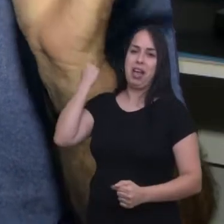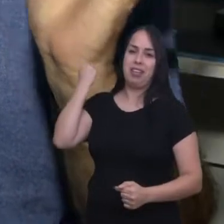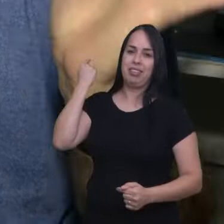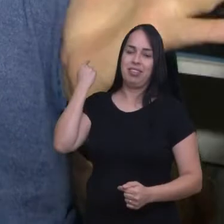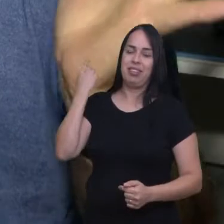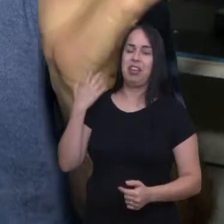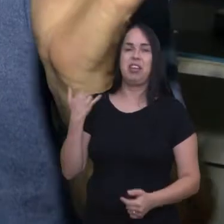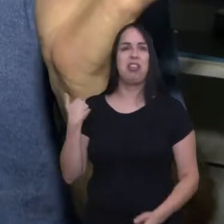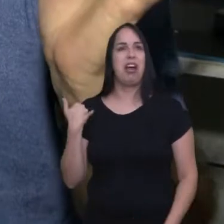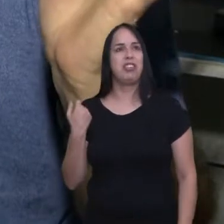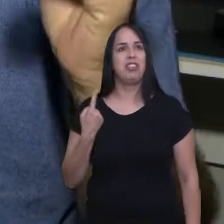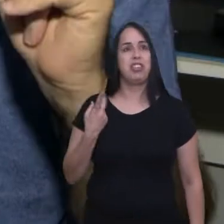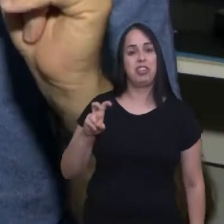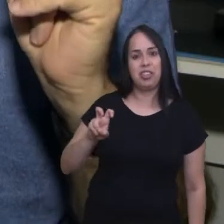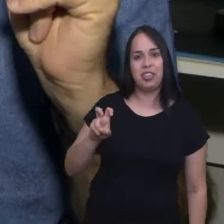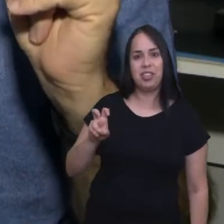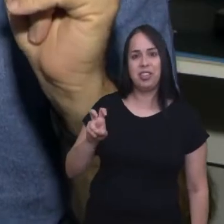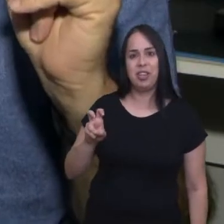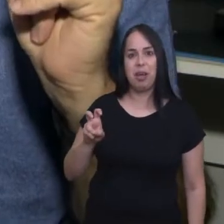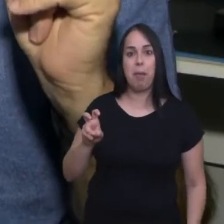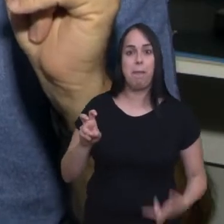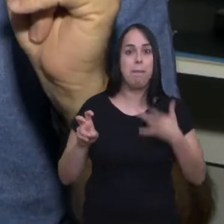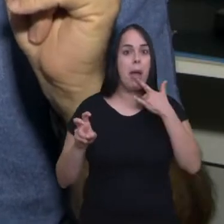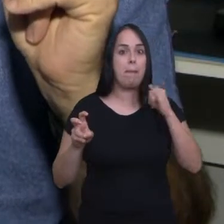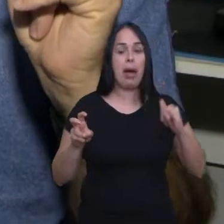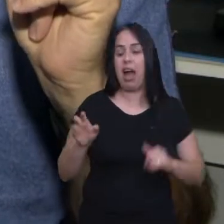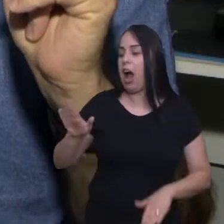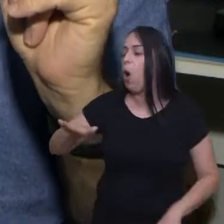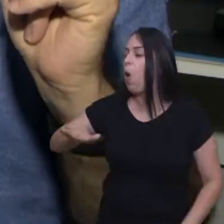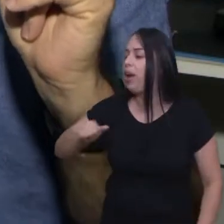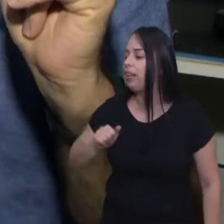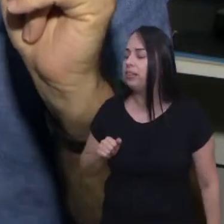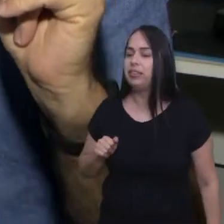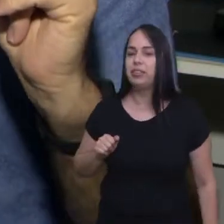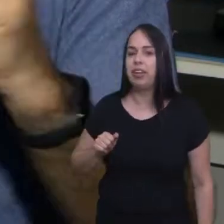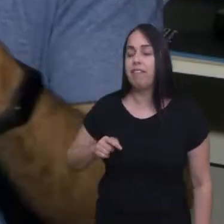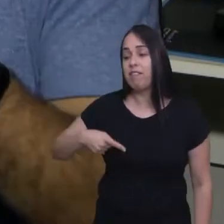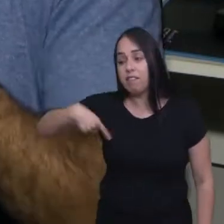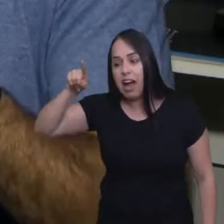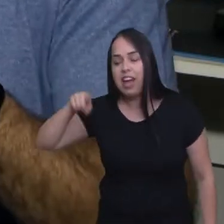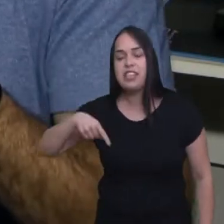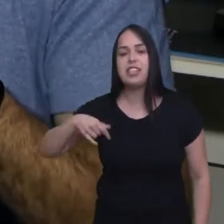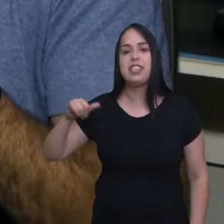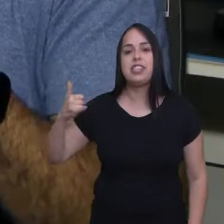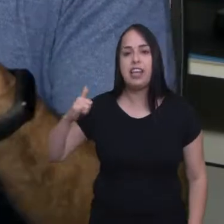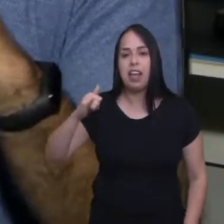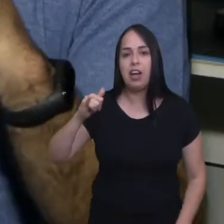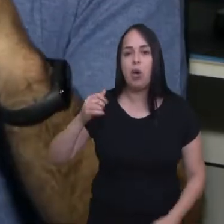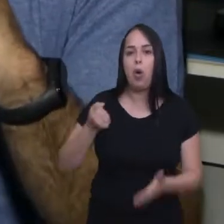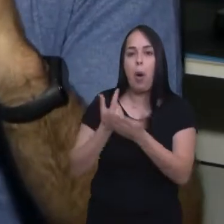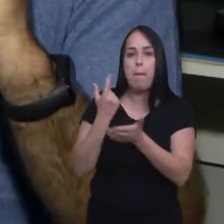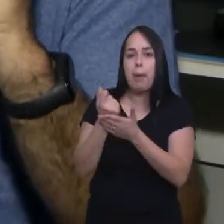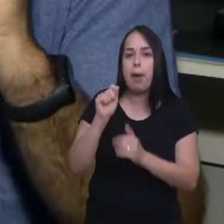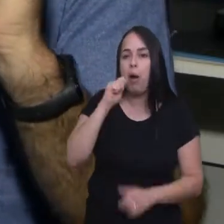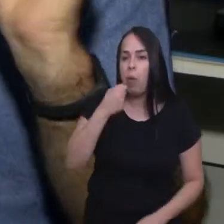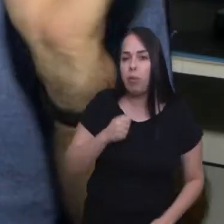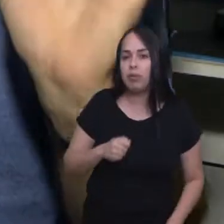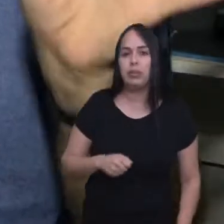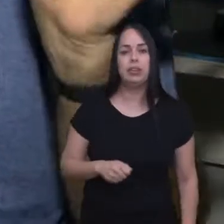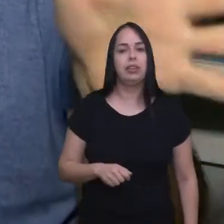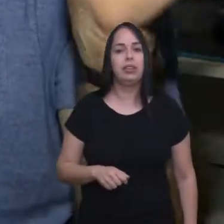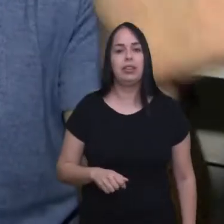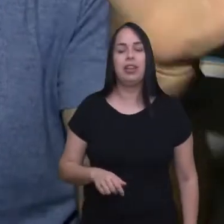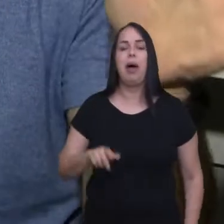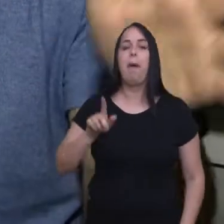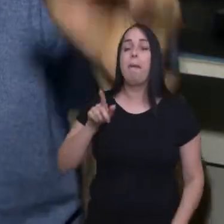tinha meus 15, 16 anos, meu pai me acordava às 5 horas da manhã e falava assim, vai lá em Santana buscar pão. Sabe, pai, pega aqui no Telespark. Não.